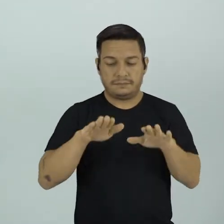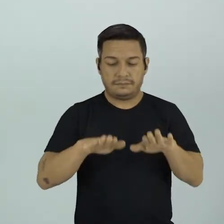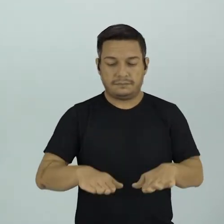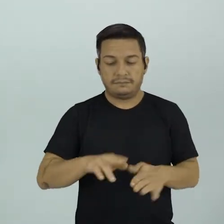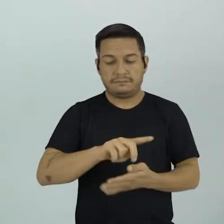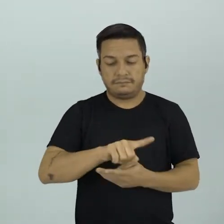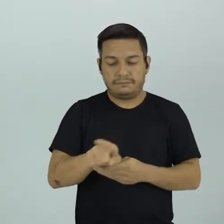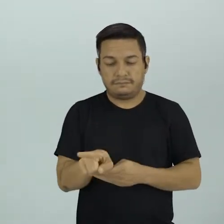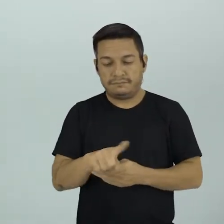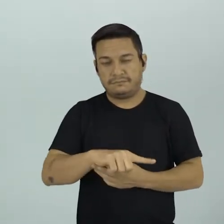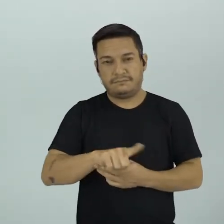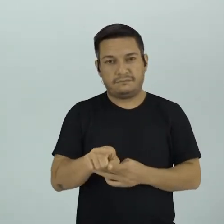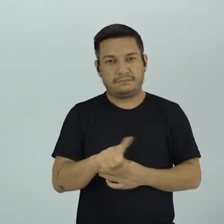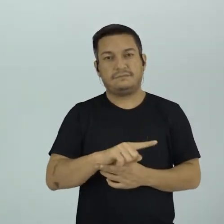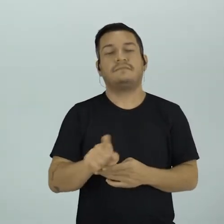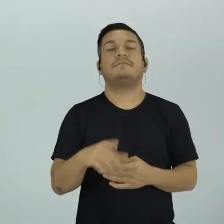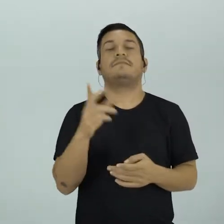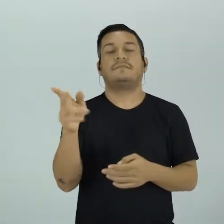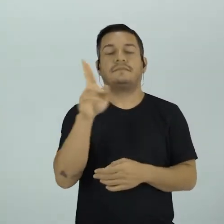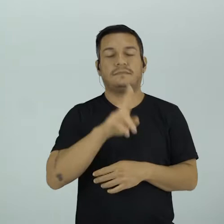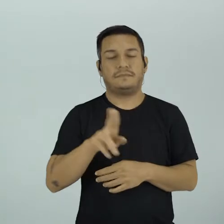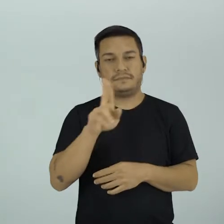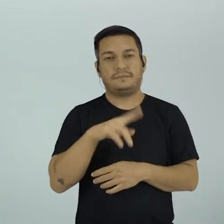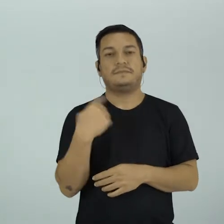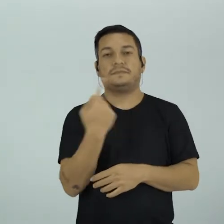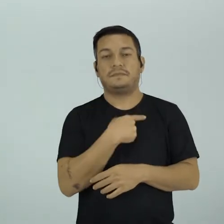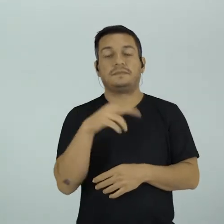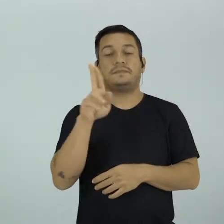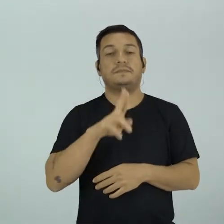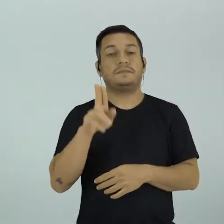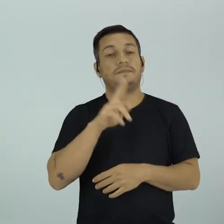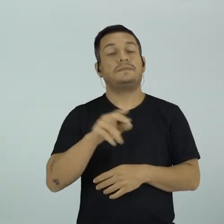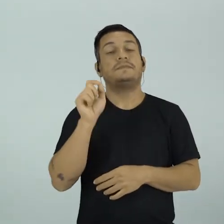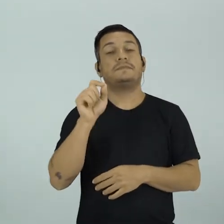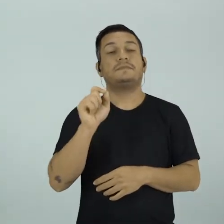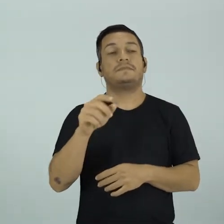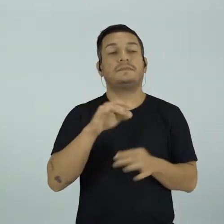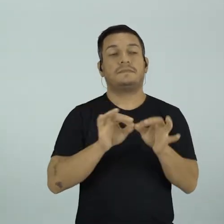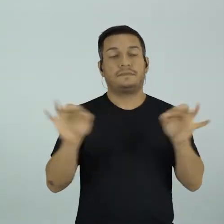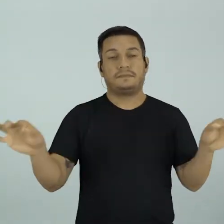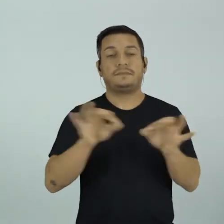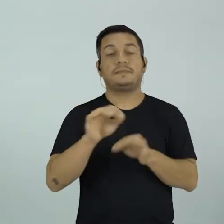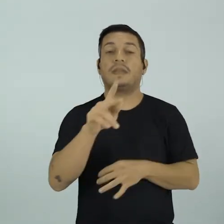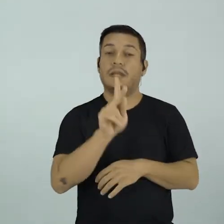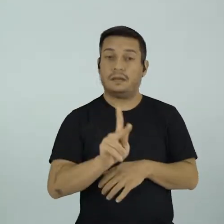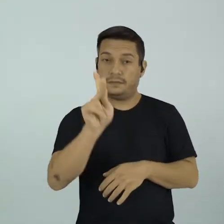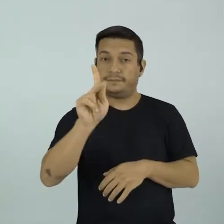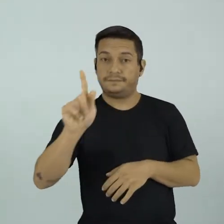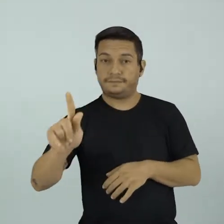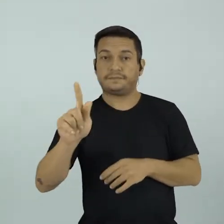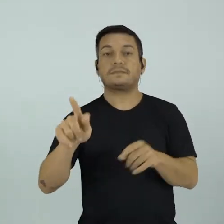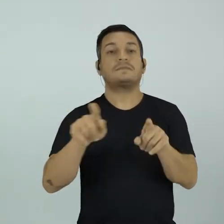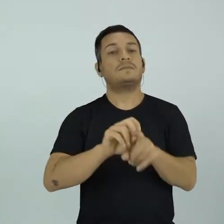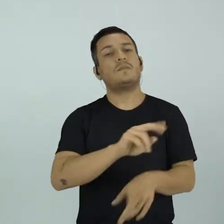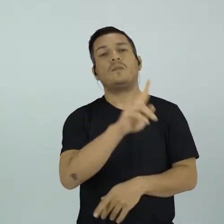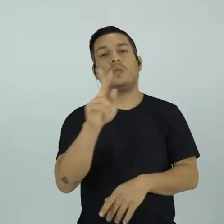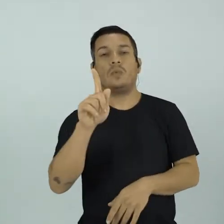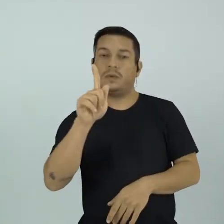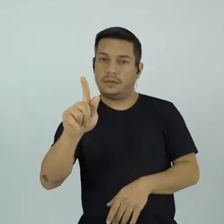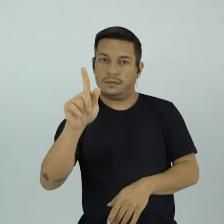a unidade de medida que nós utilizamos, lembrem também da nossa aula de matemática, é o quilograma e o